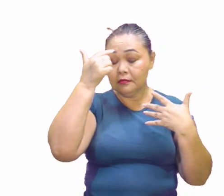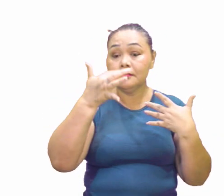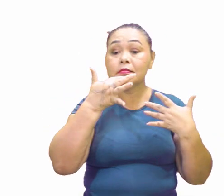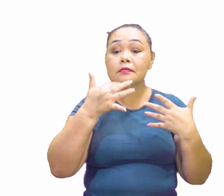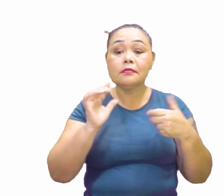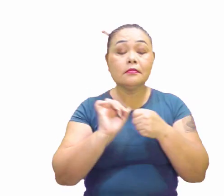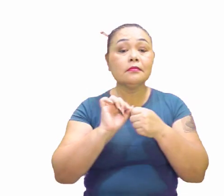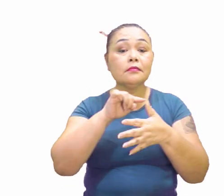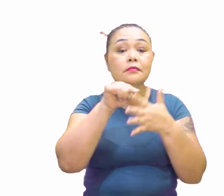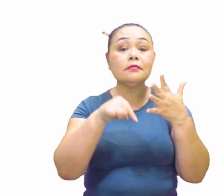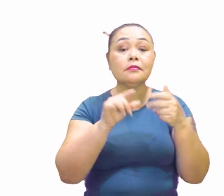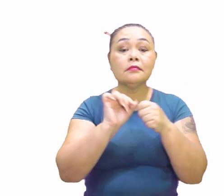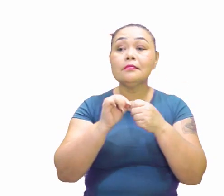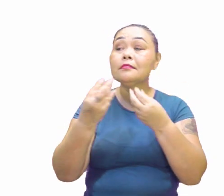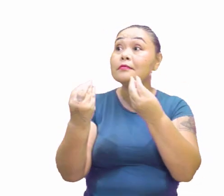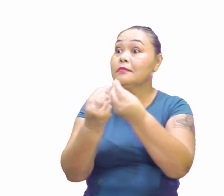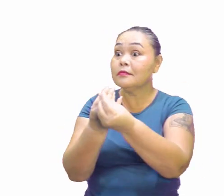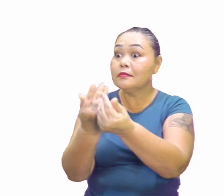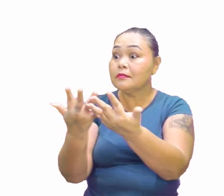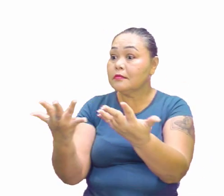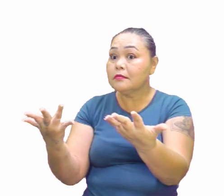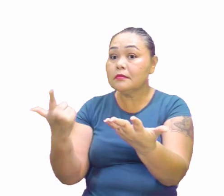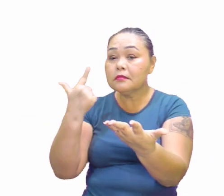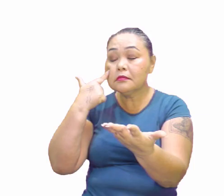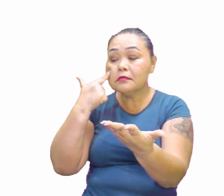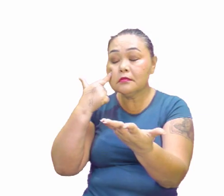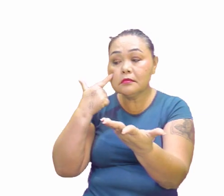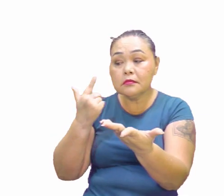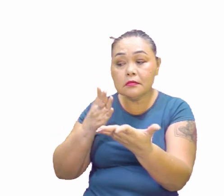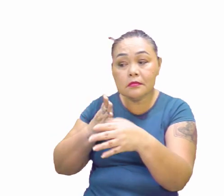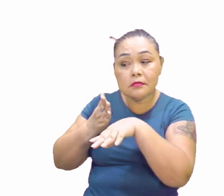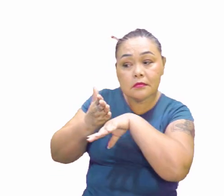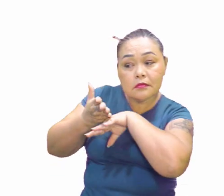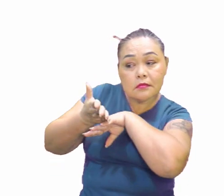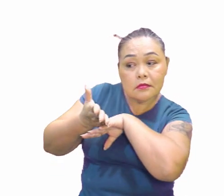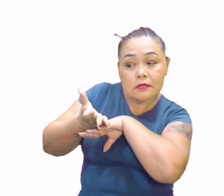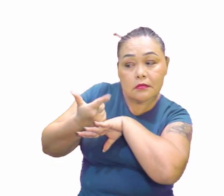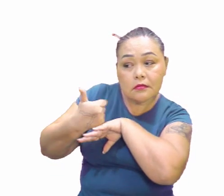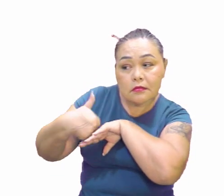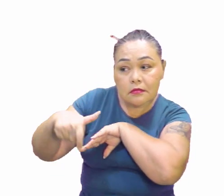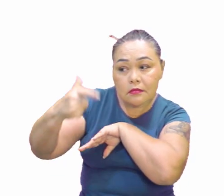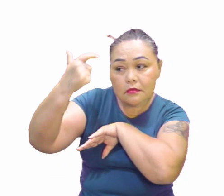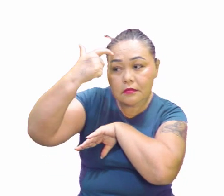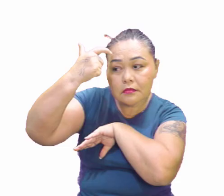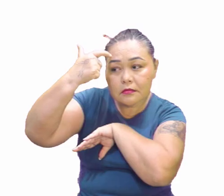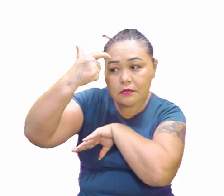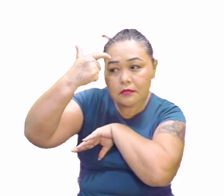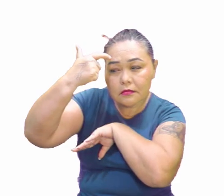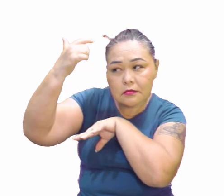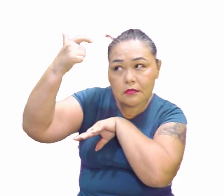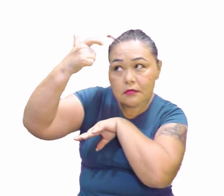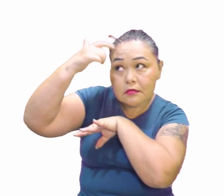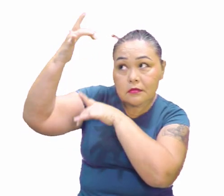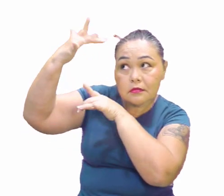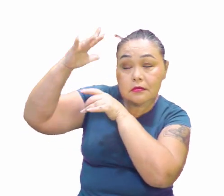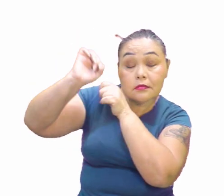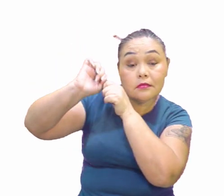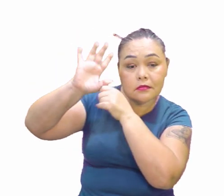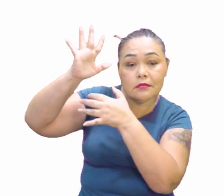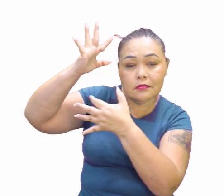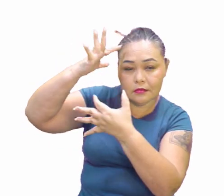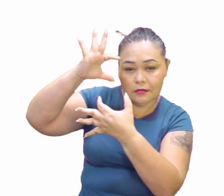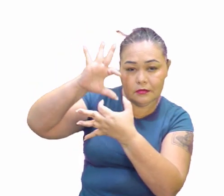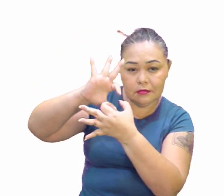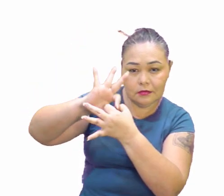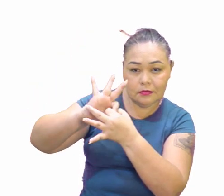sentidos, e outro abstrato, o qual só pode ser acessado pelo pensamento. Nessa